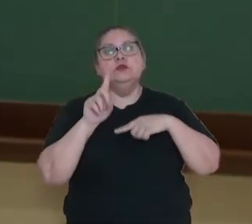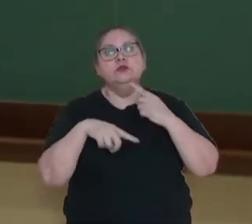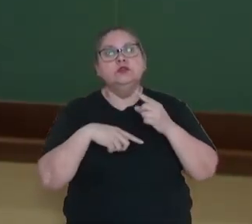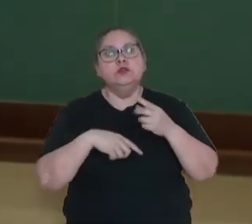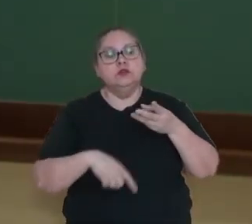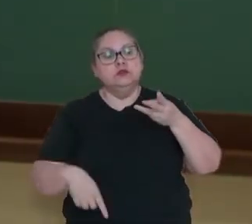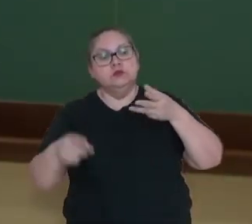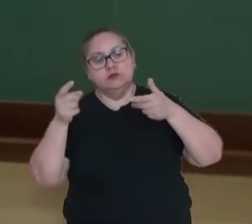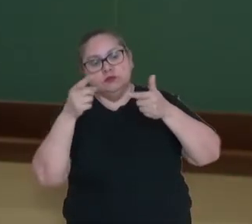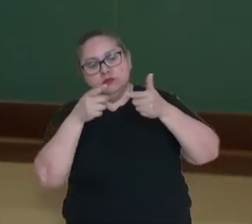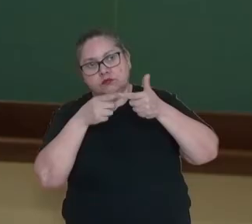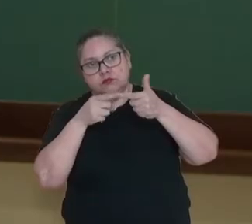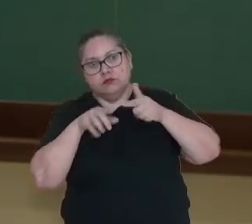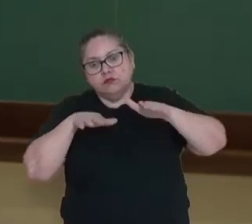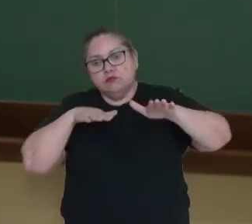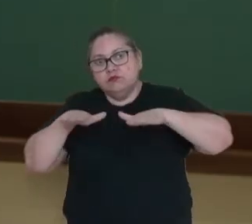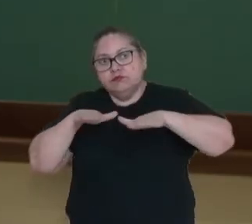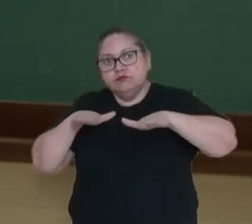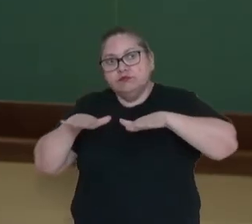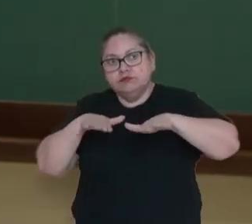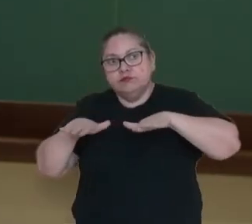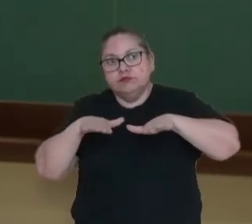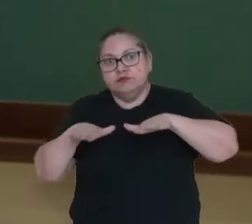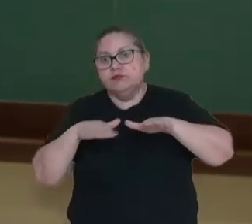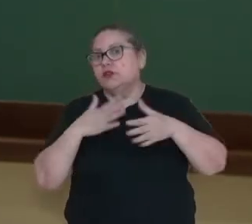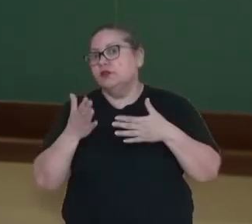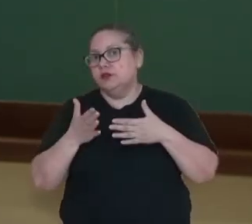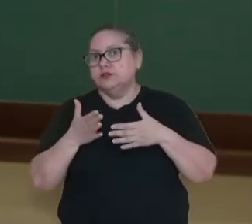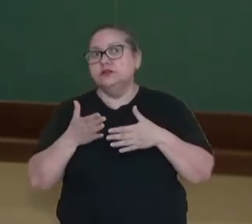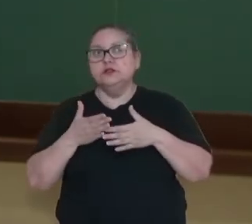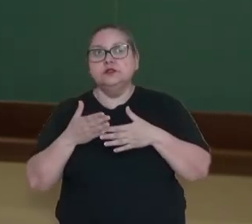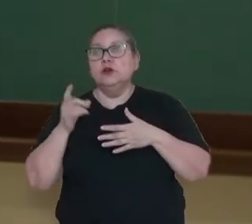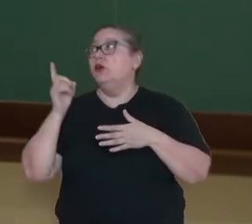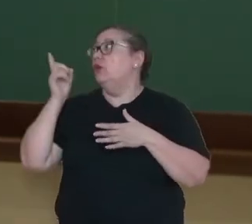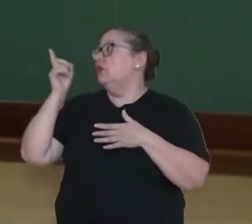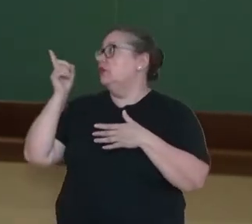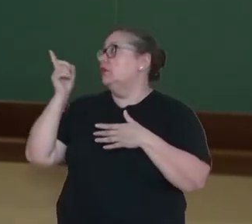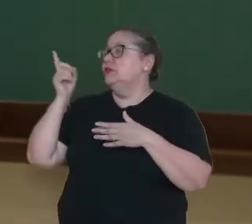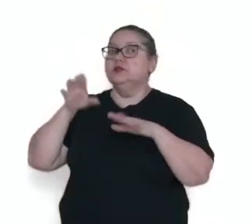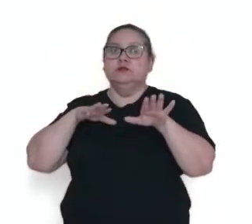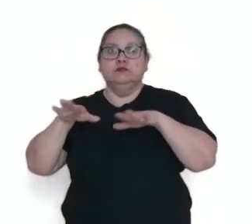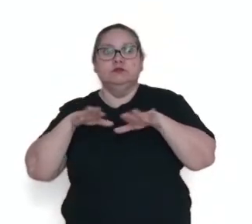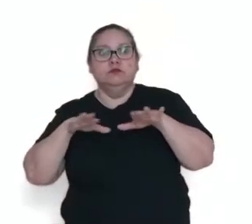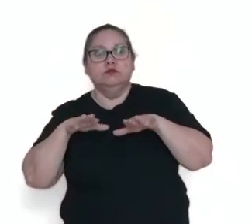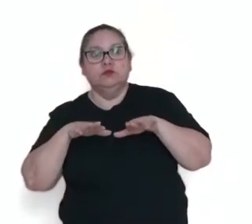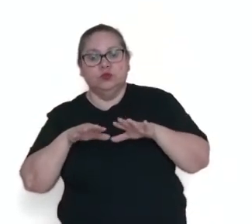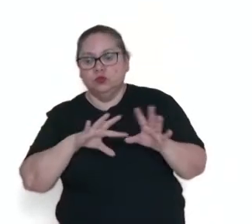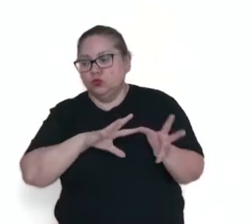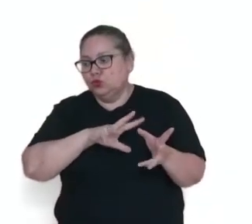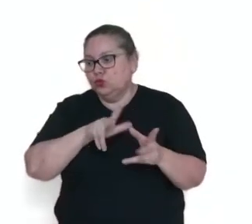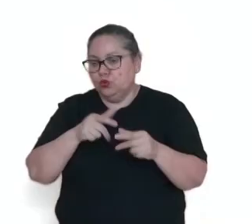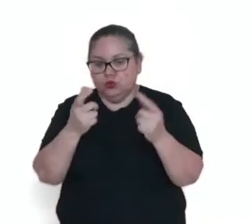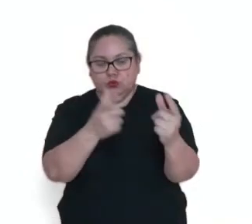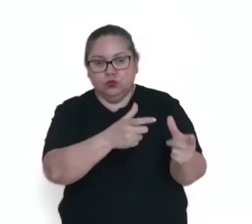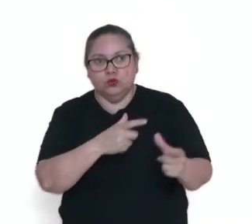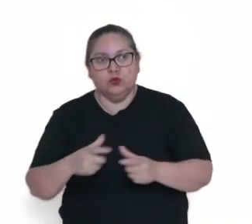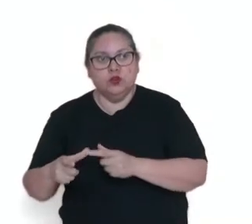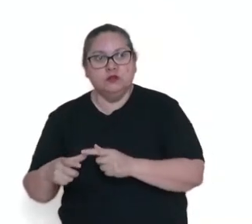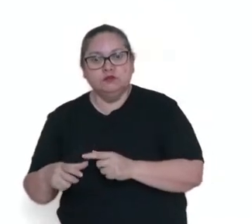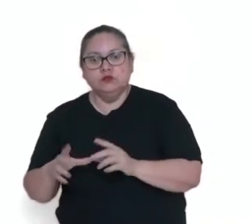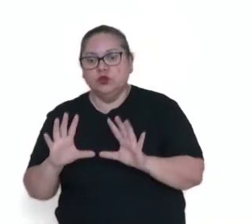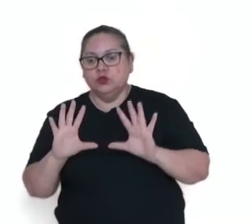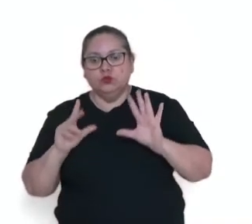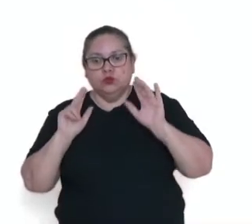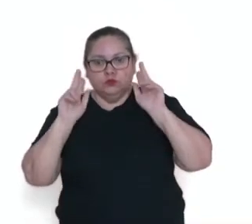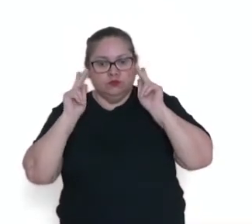a gente tem os movimentos em si, certo? O movimento está em todo lugar e em todos os seres